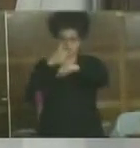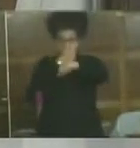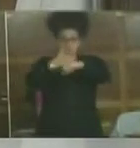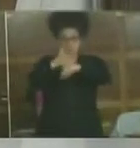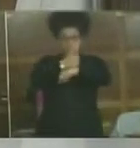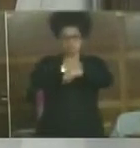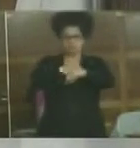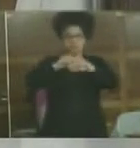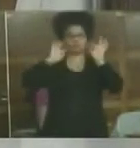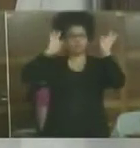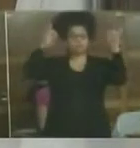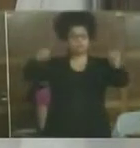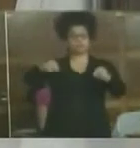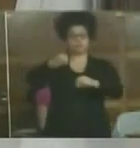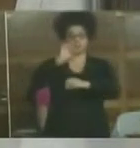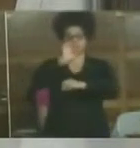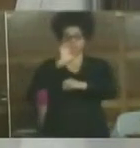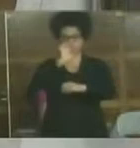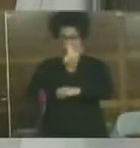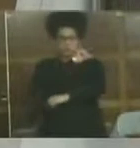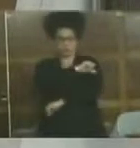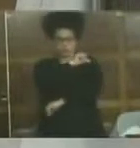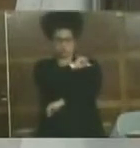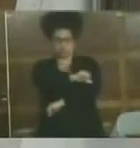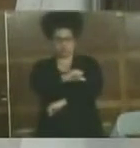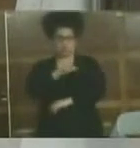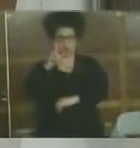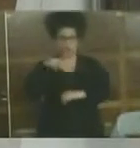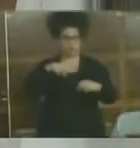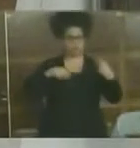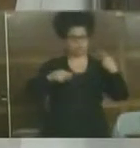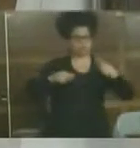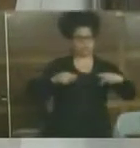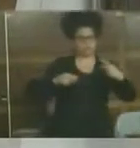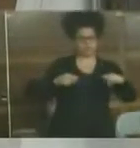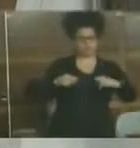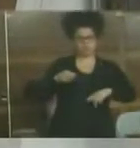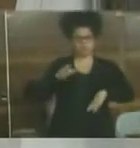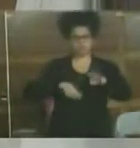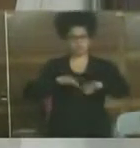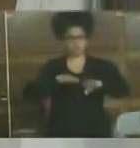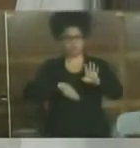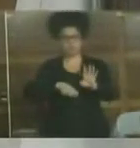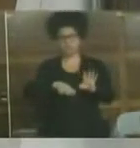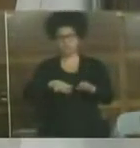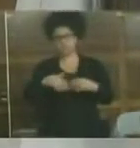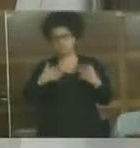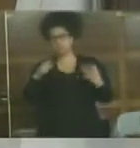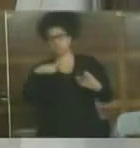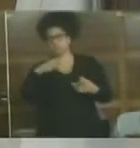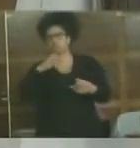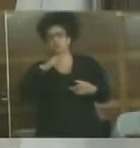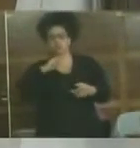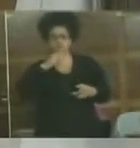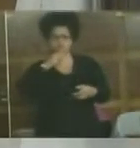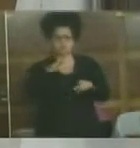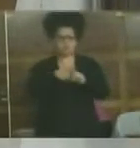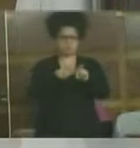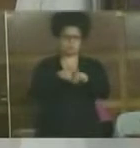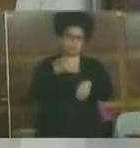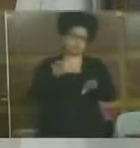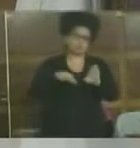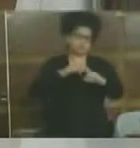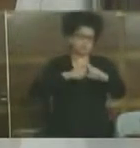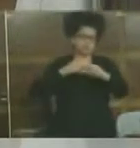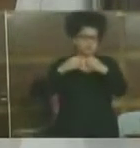setor, e atende a Paraty. Às vezes a gente coloca Mangaratiba, talvez pouco, porque